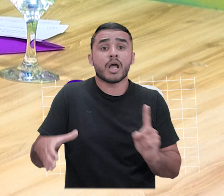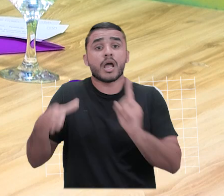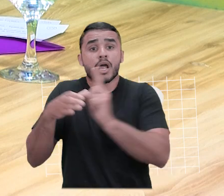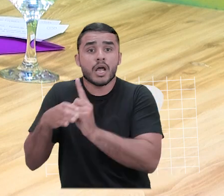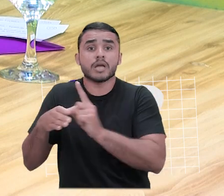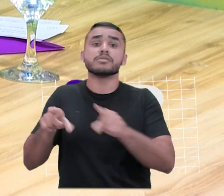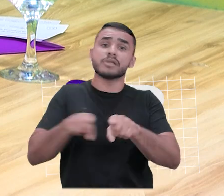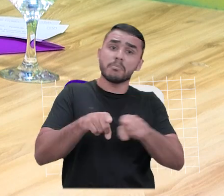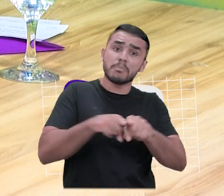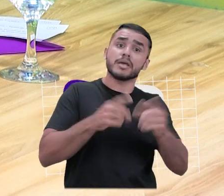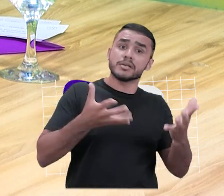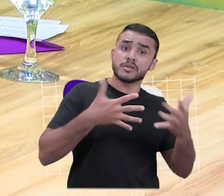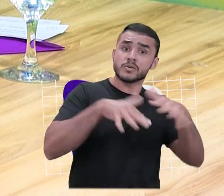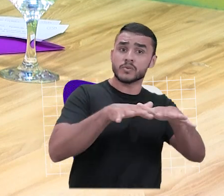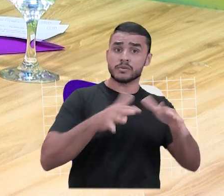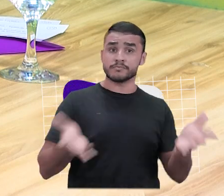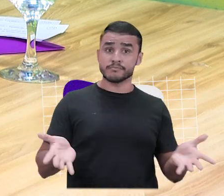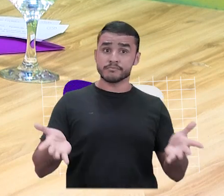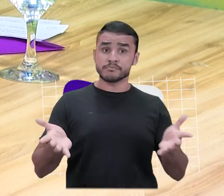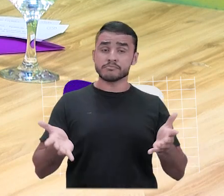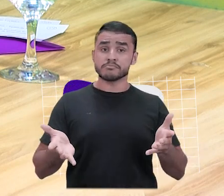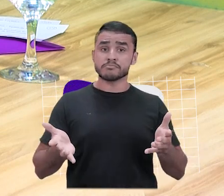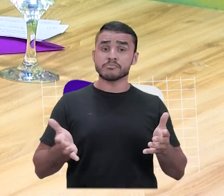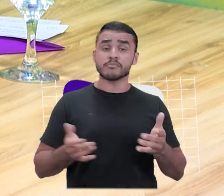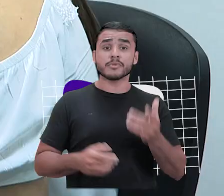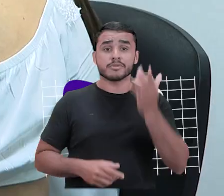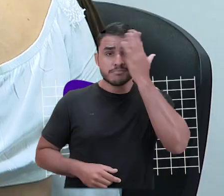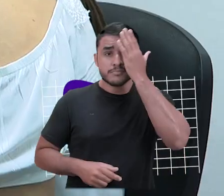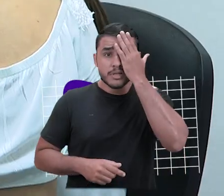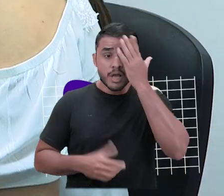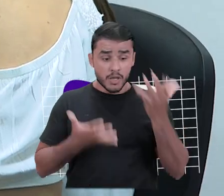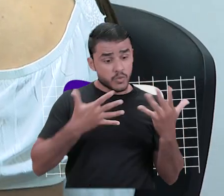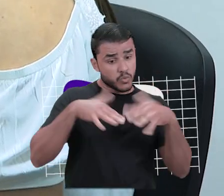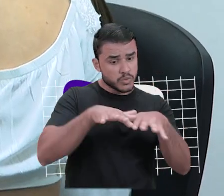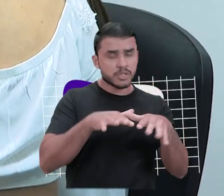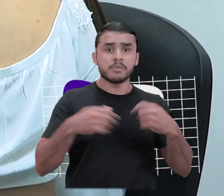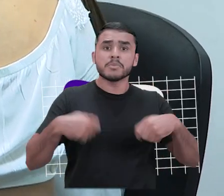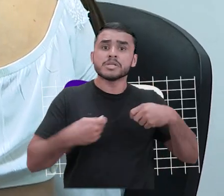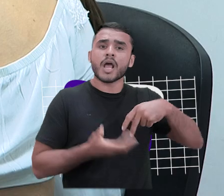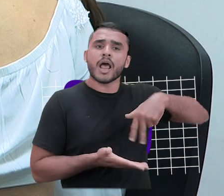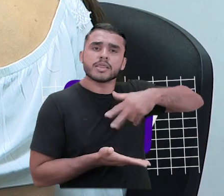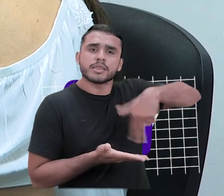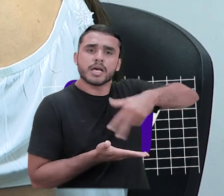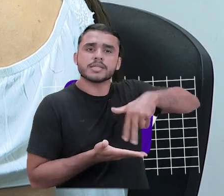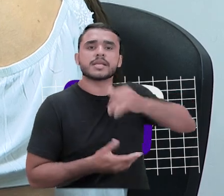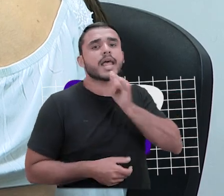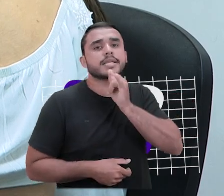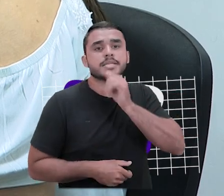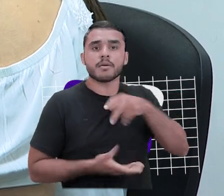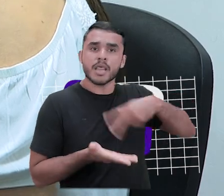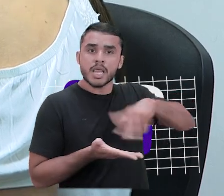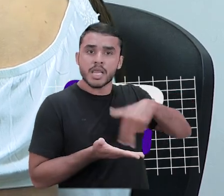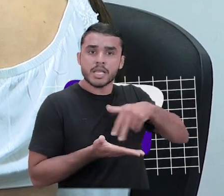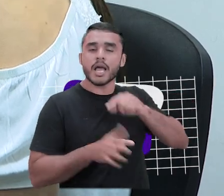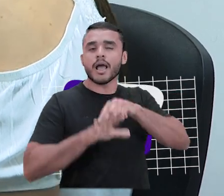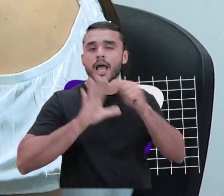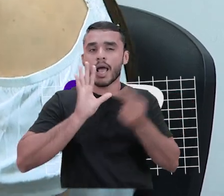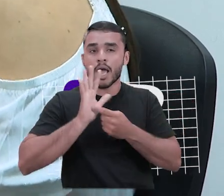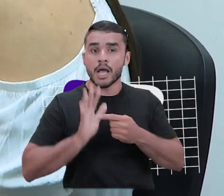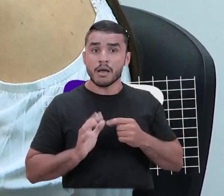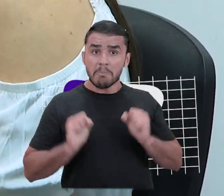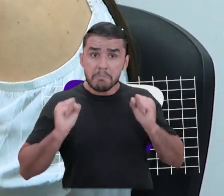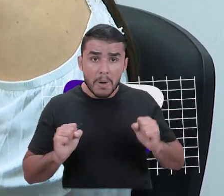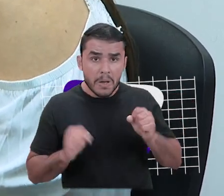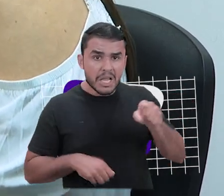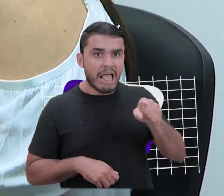vai dançar se ela não consegue dançar? Justamente. Vai ficar parada? Ela não pode dançar de outro jeito? É nesse aspecto. Né? Nesse aspecto. E a ideia